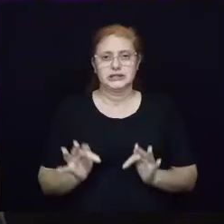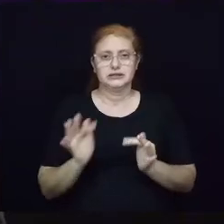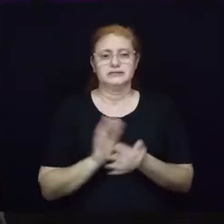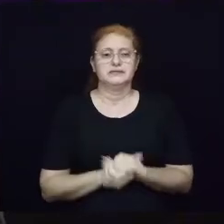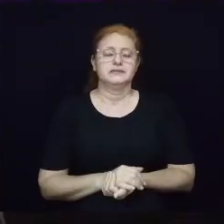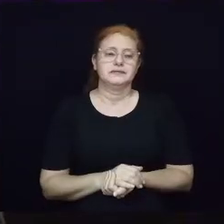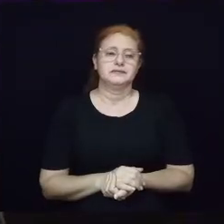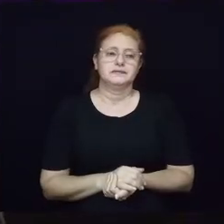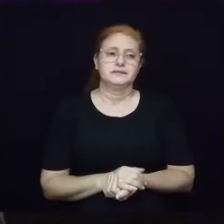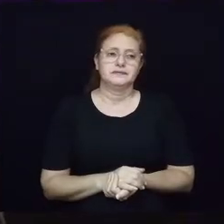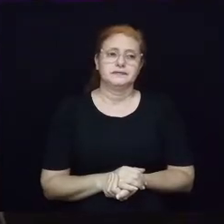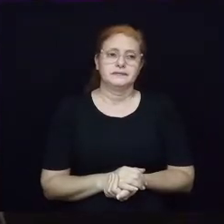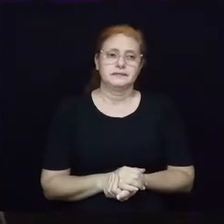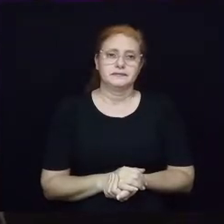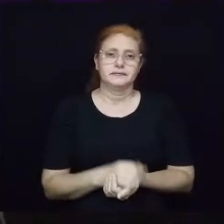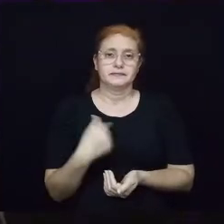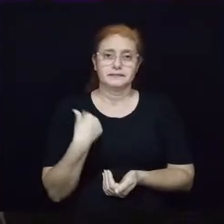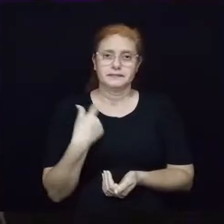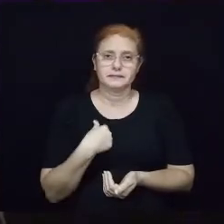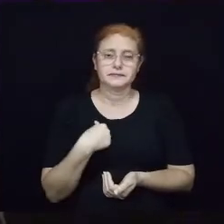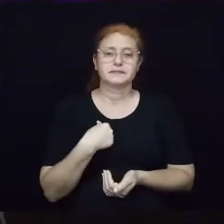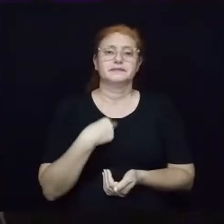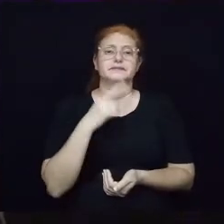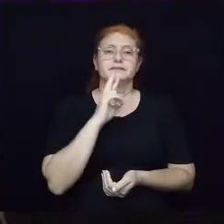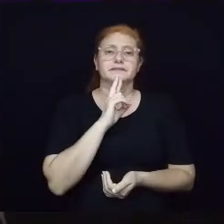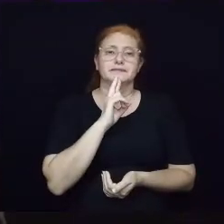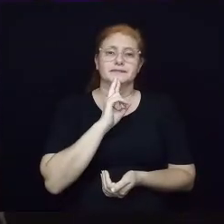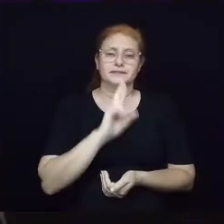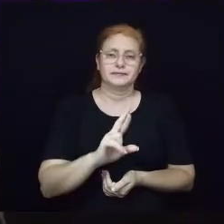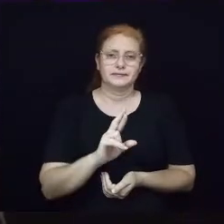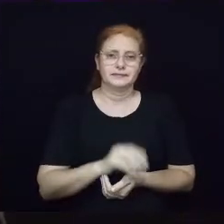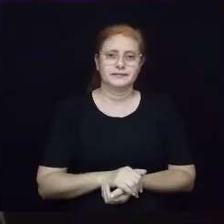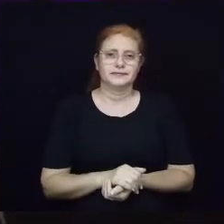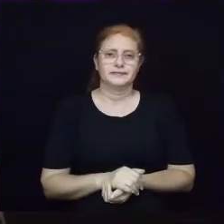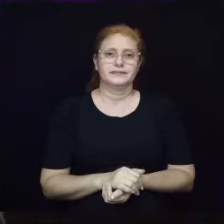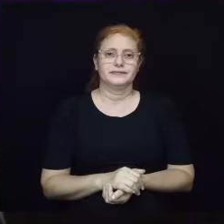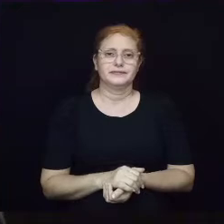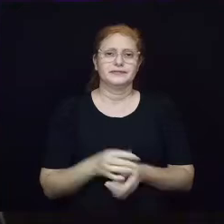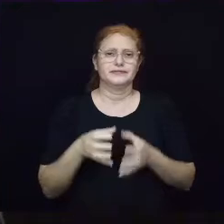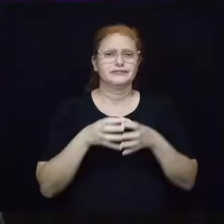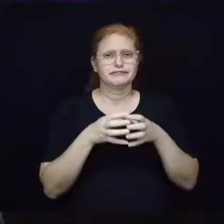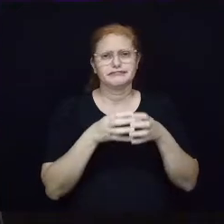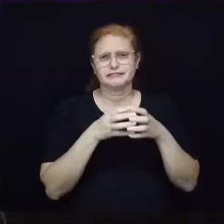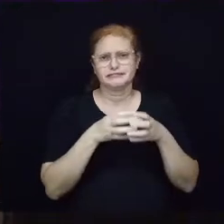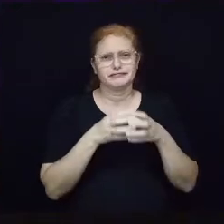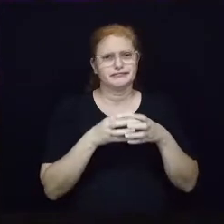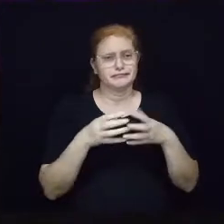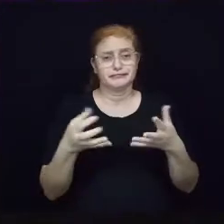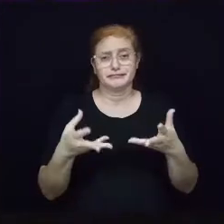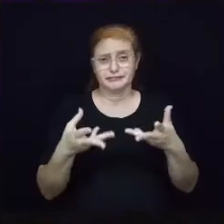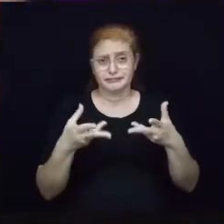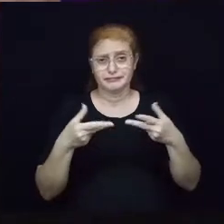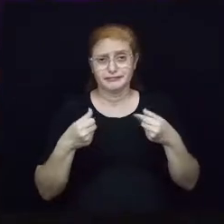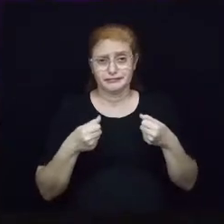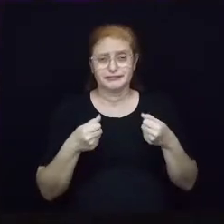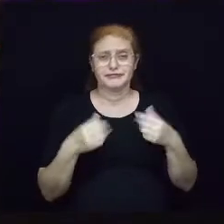feliz com os nossos resultados. Tem sido uma convivência riquíssima